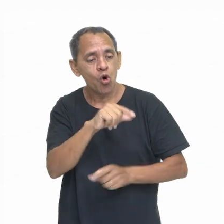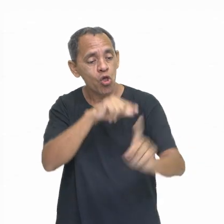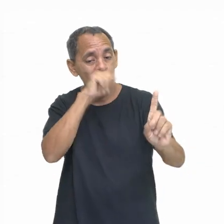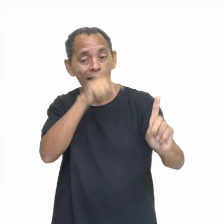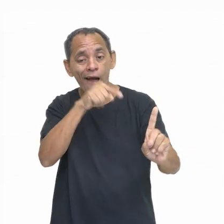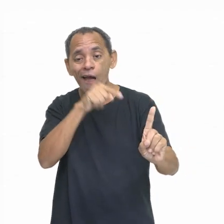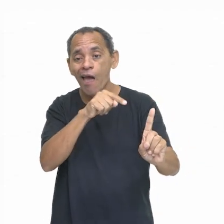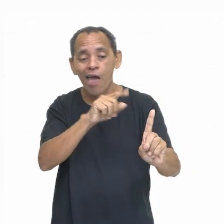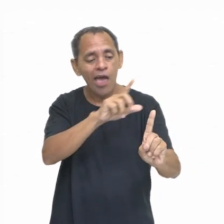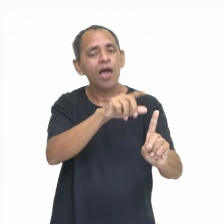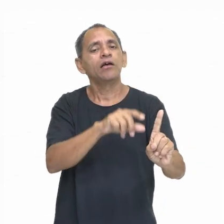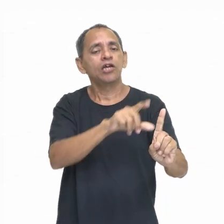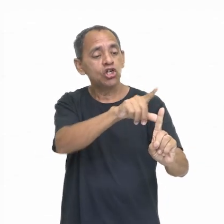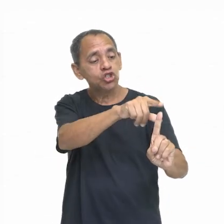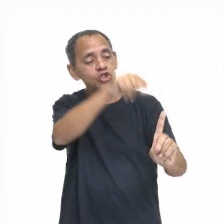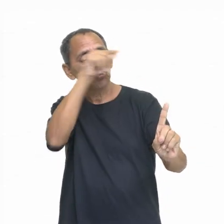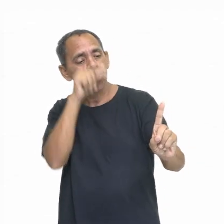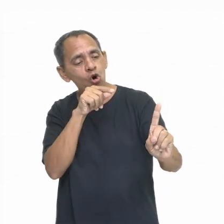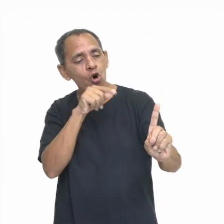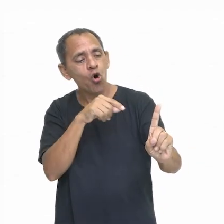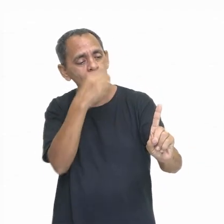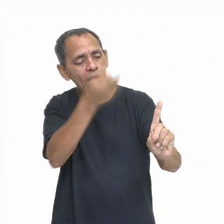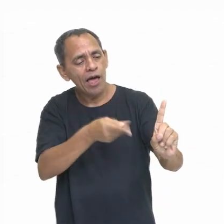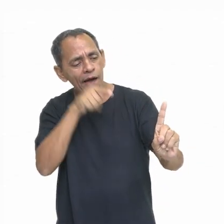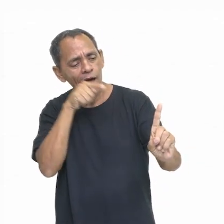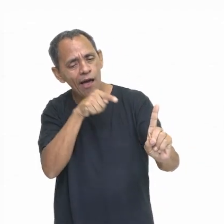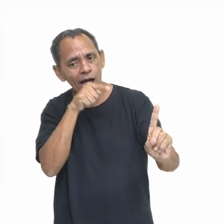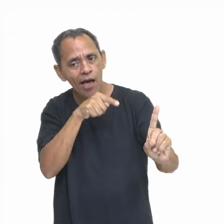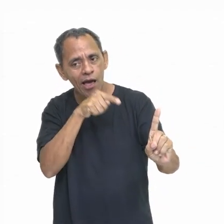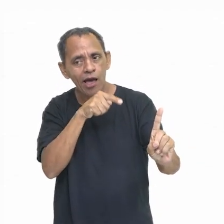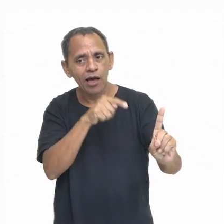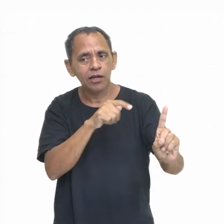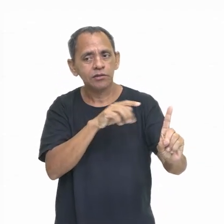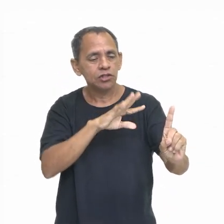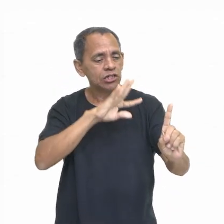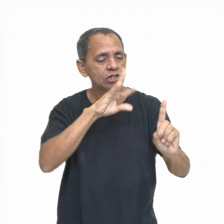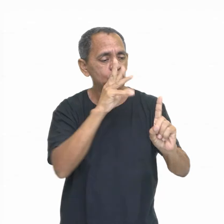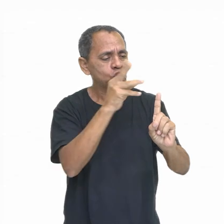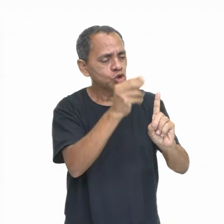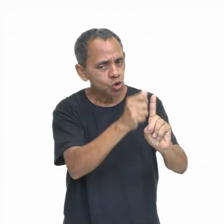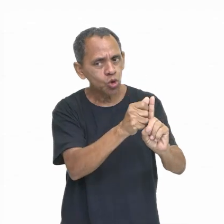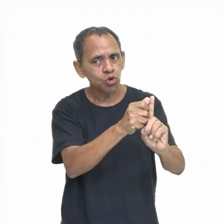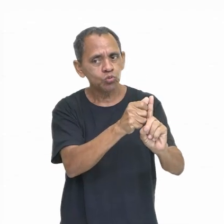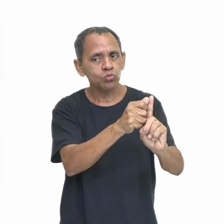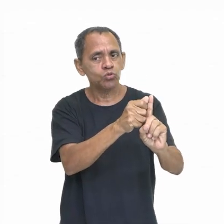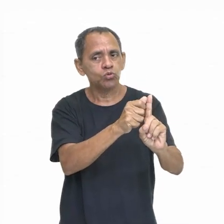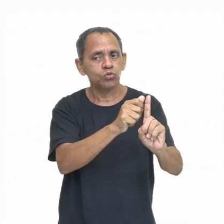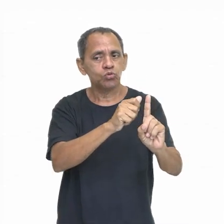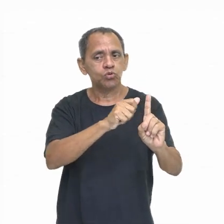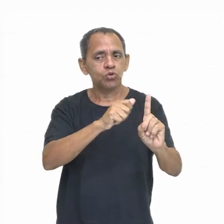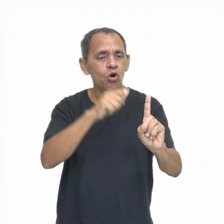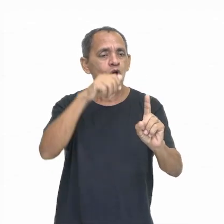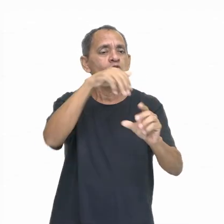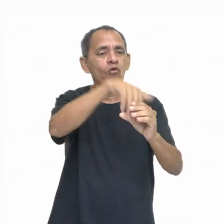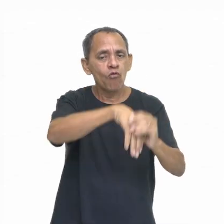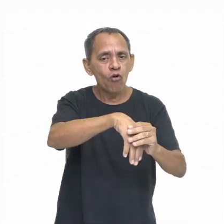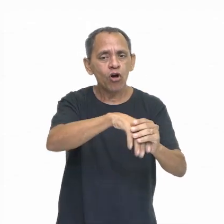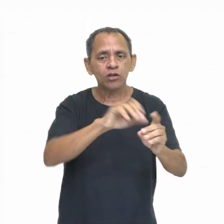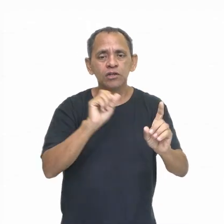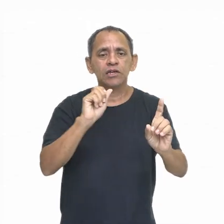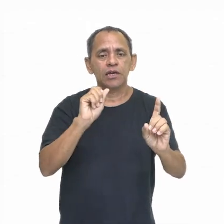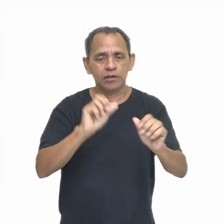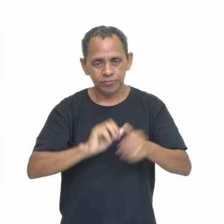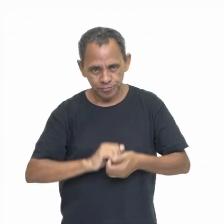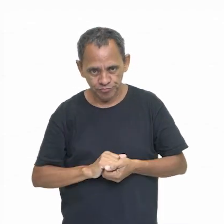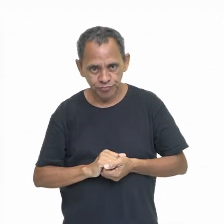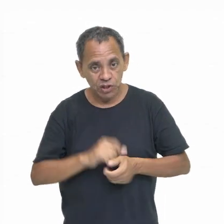ó, o coronel com chapéu, um negócio aqui na mão escondido aqui atrás. Por quê? Porque ele está guiando aquele homem ali para votar em